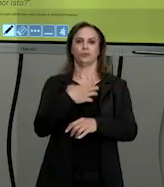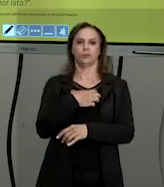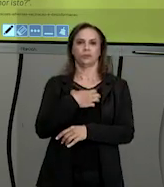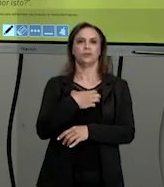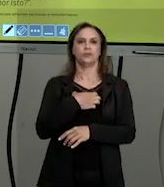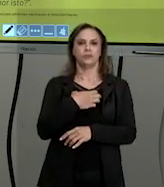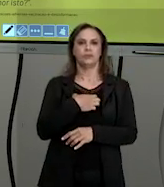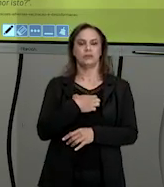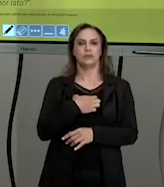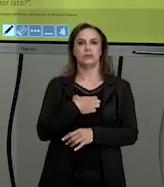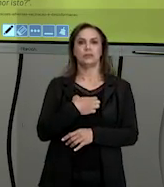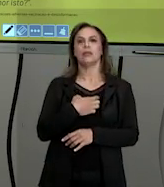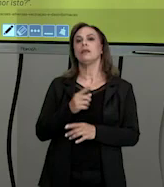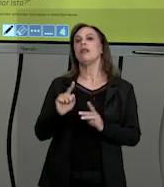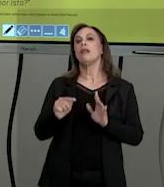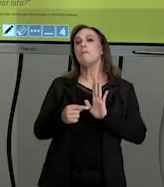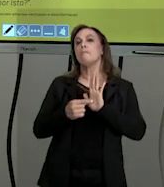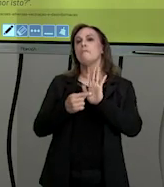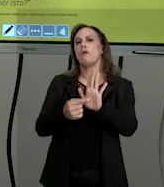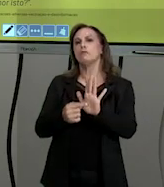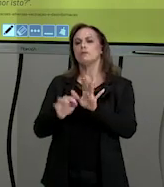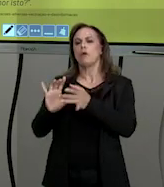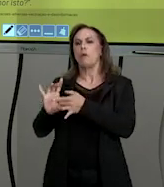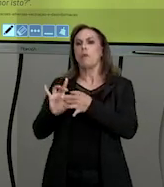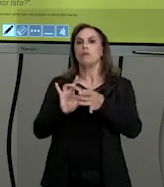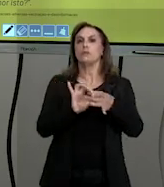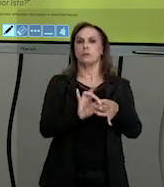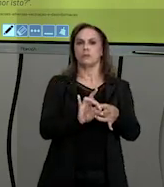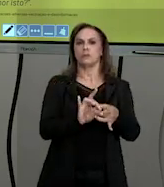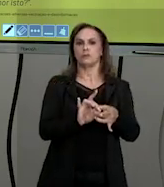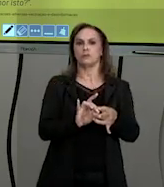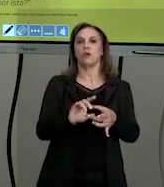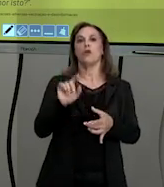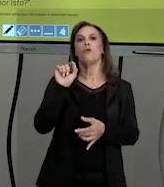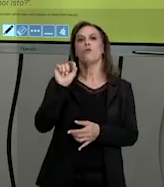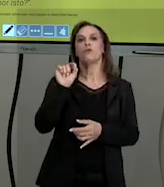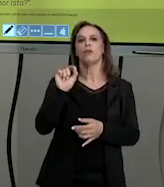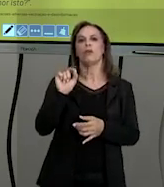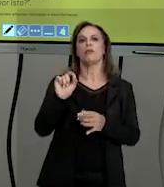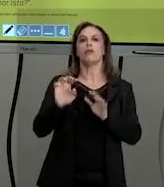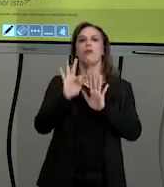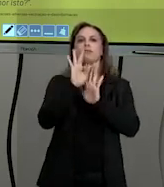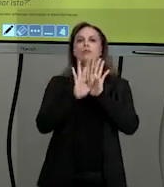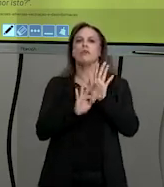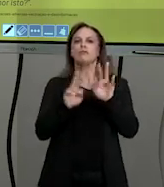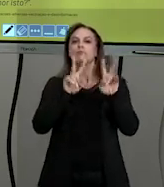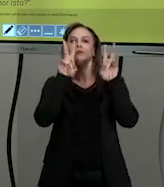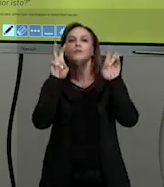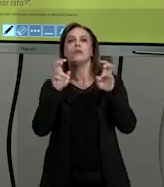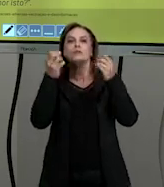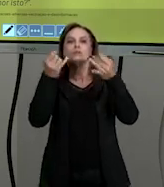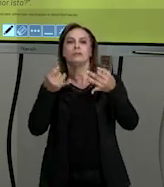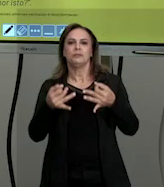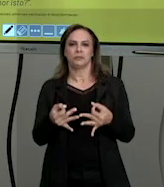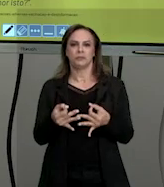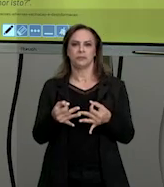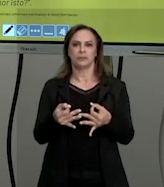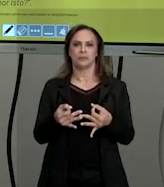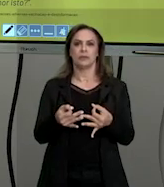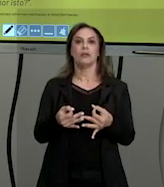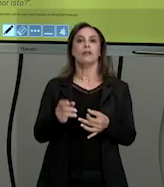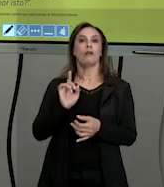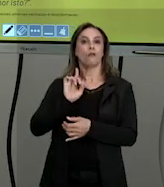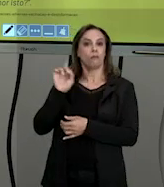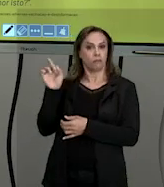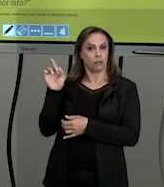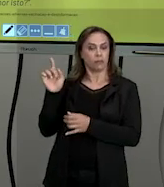chama a atenção, ele contextualiza o que ele vai falar. Então, ele está dizendo que existem pessoas que